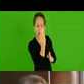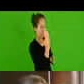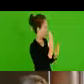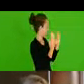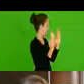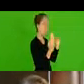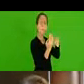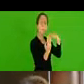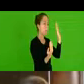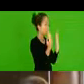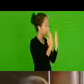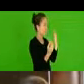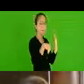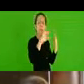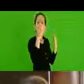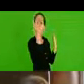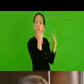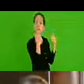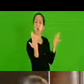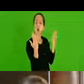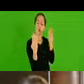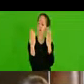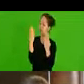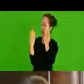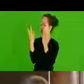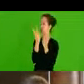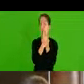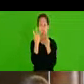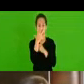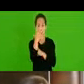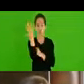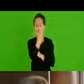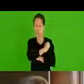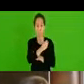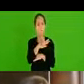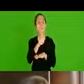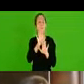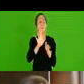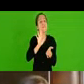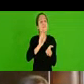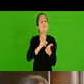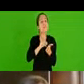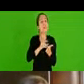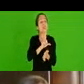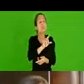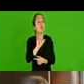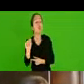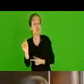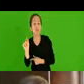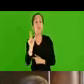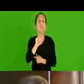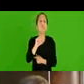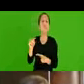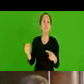eram totalmente delas, mas carecia optar. Cada um optou conforme seu